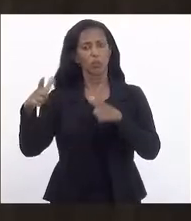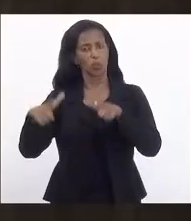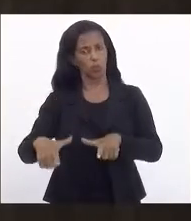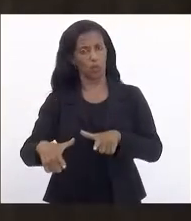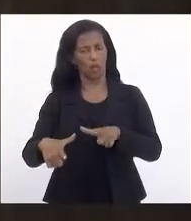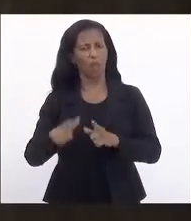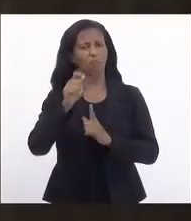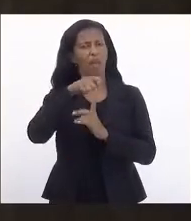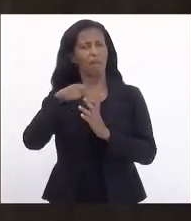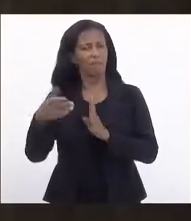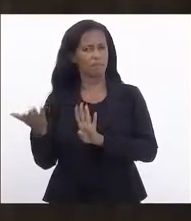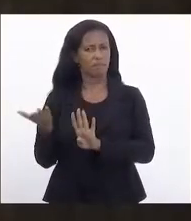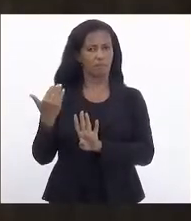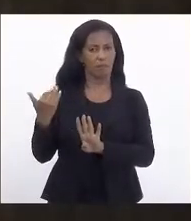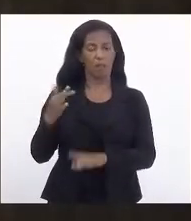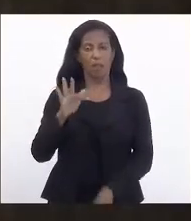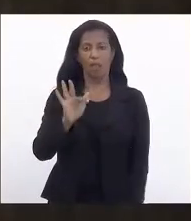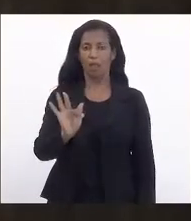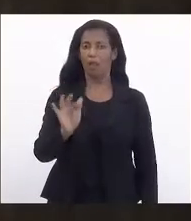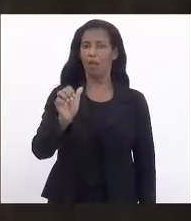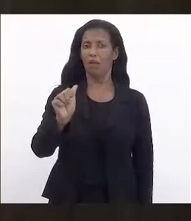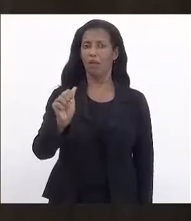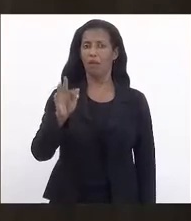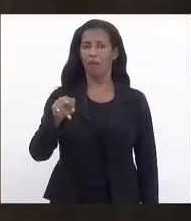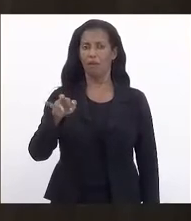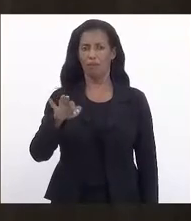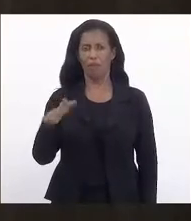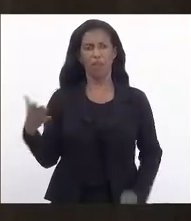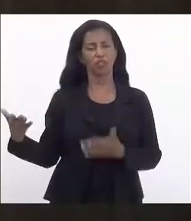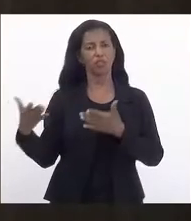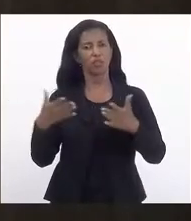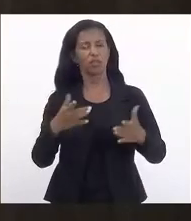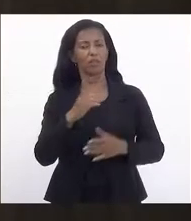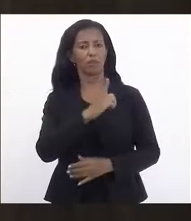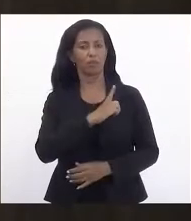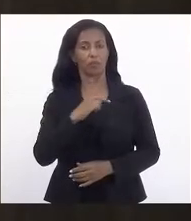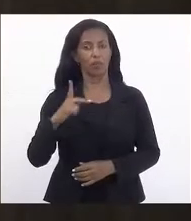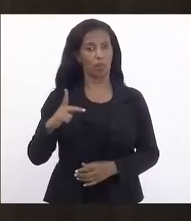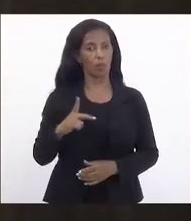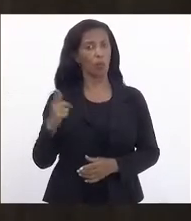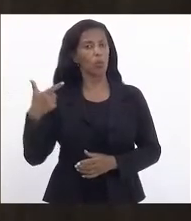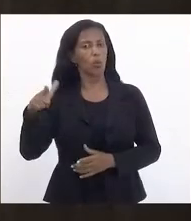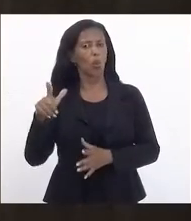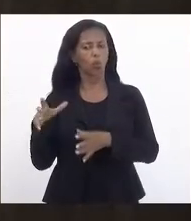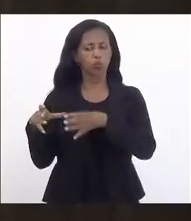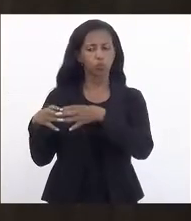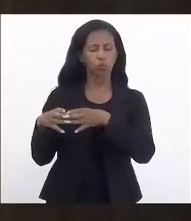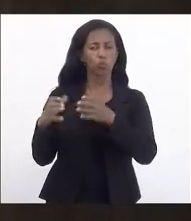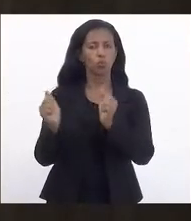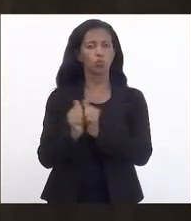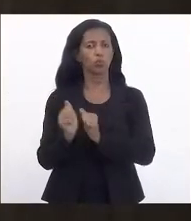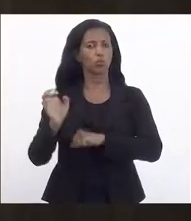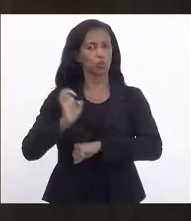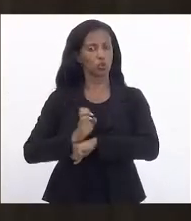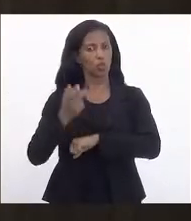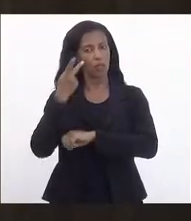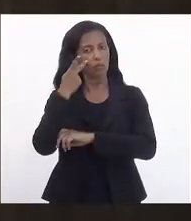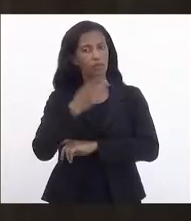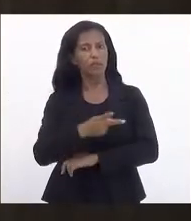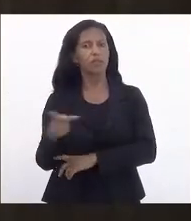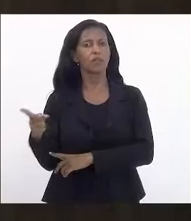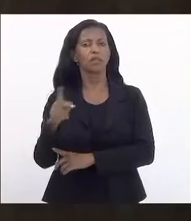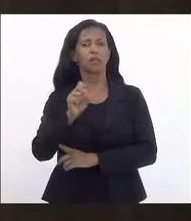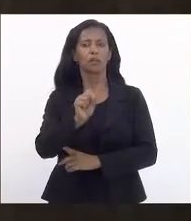poucos meses a FAFERG esteve com a defensoria pública e outros órgãos do estado na comunidade do